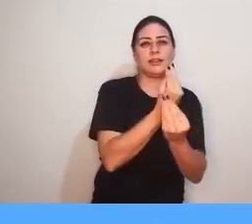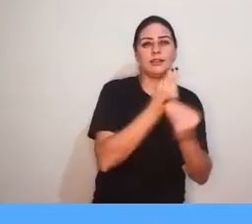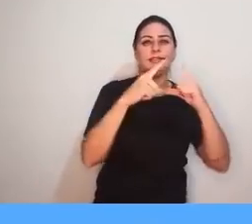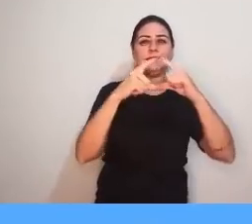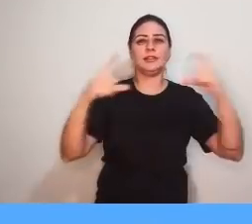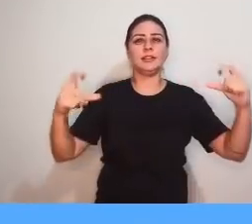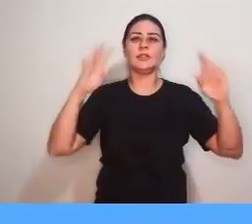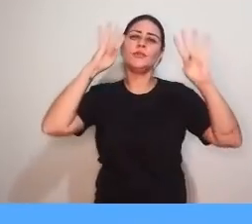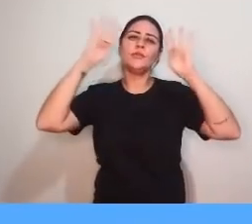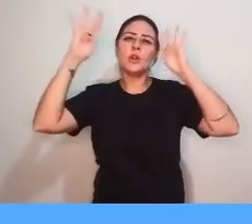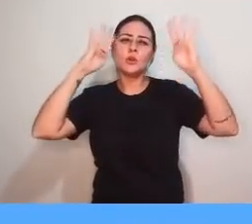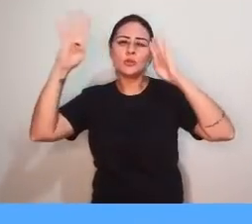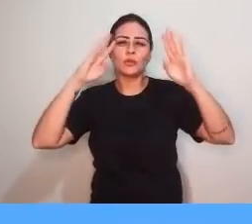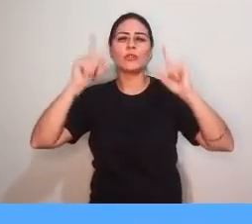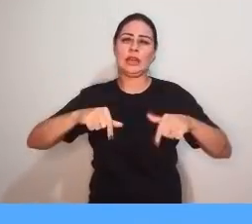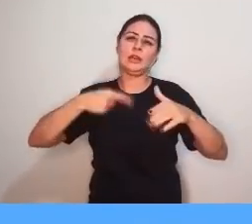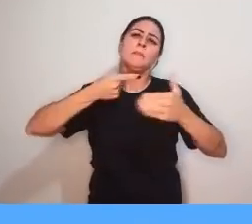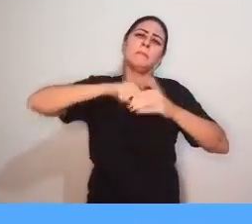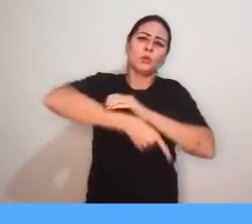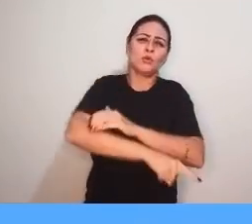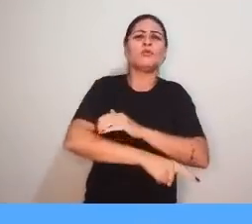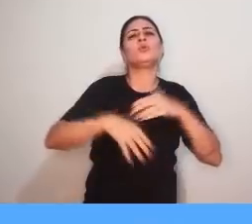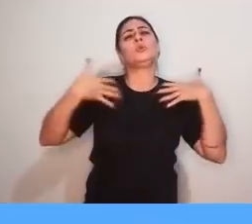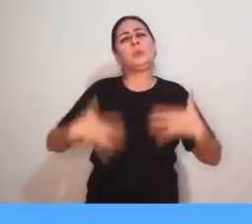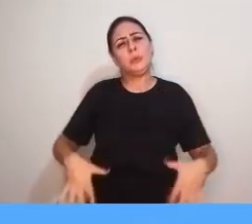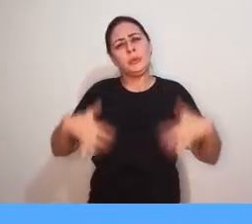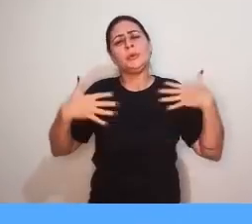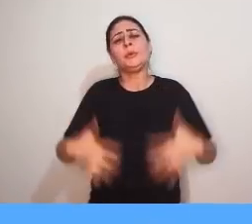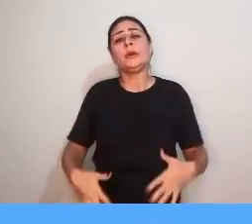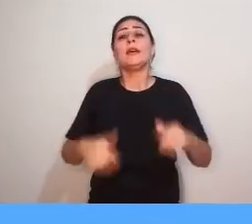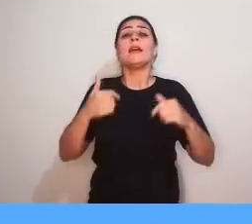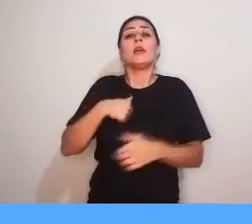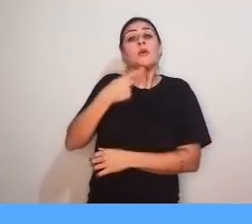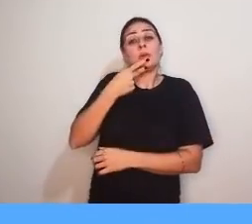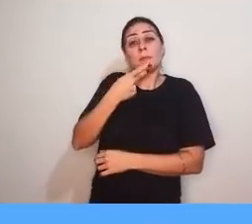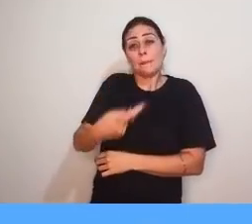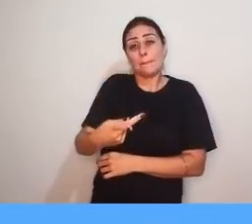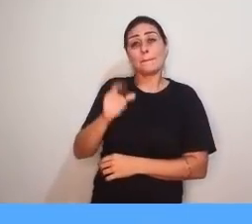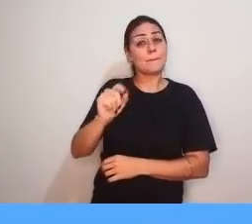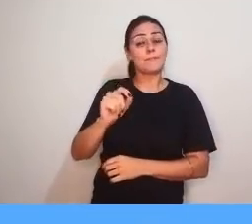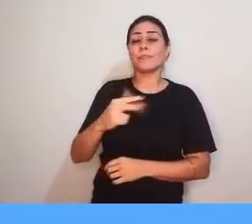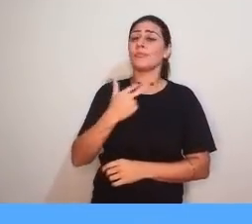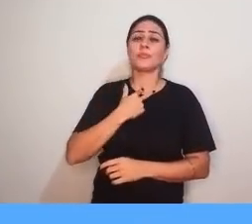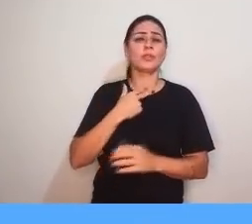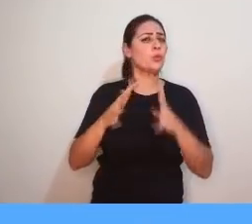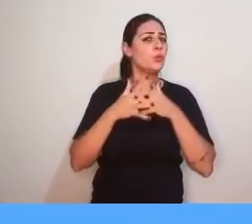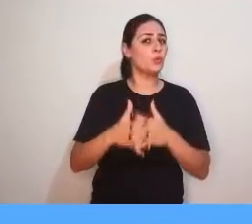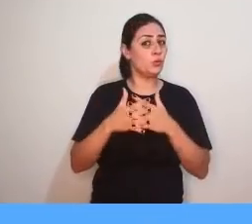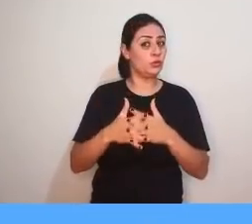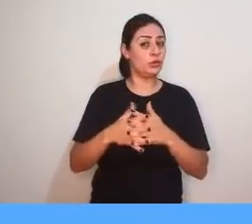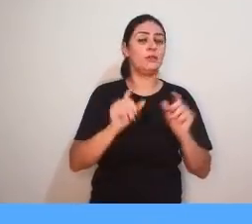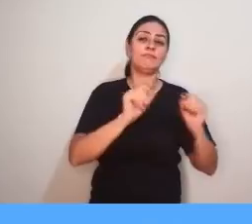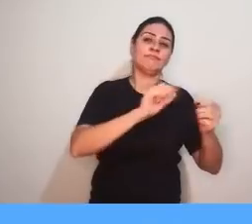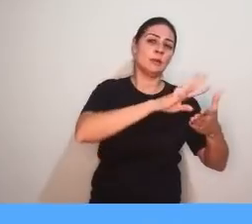mais elaboradas, eu diria que não devemos confundir o que é metodologia,